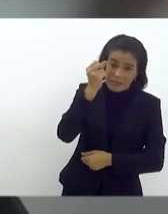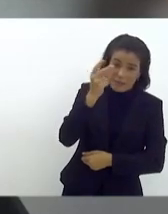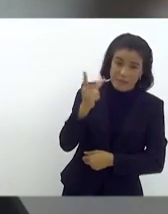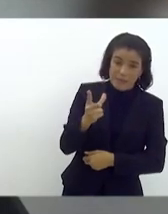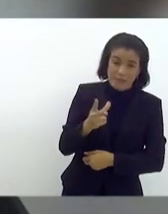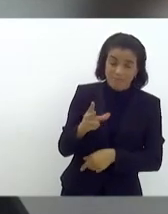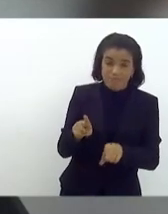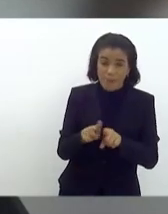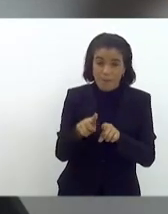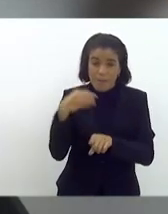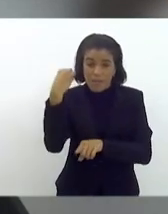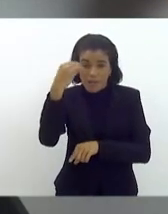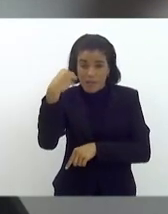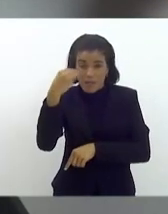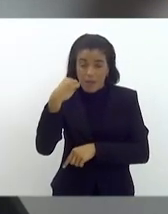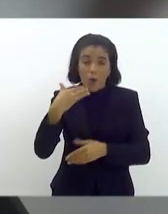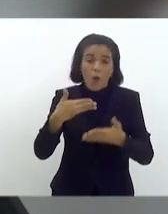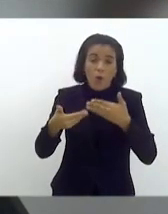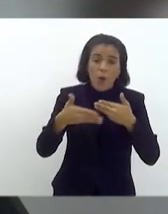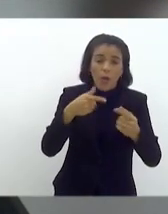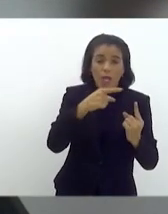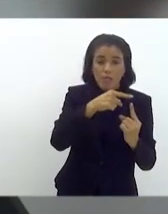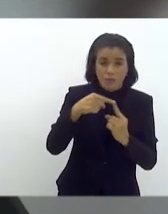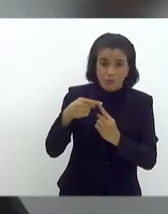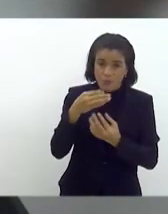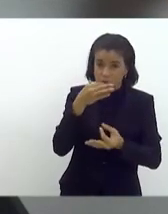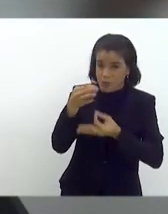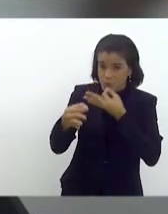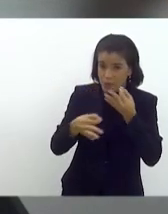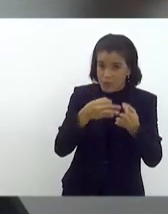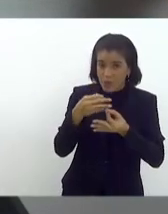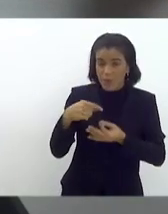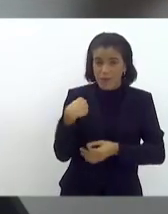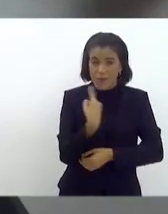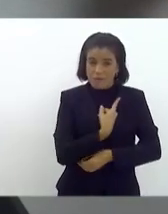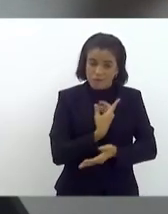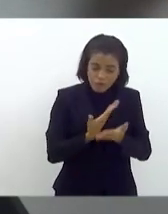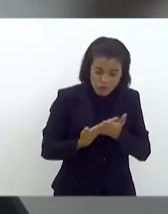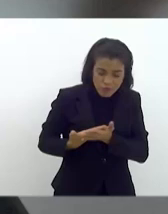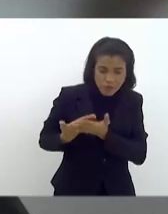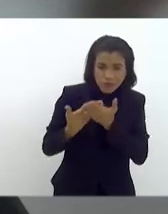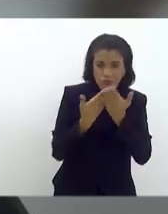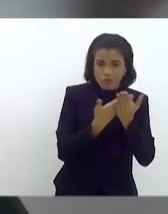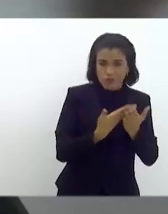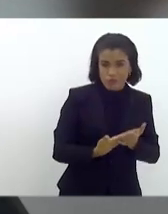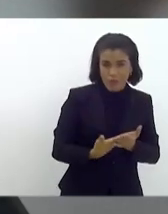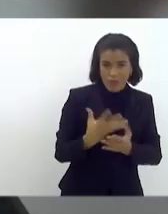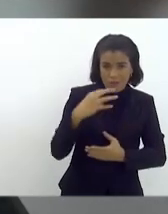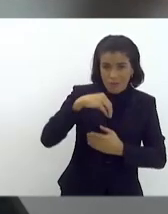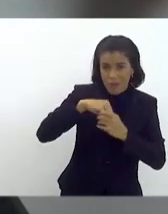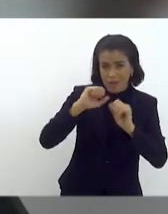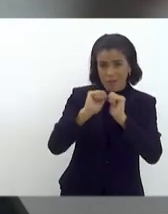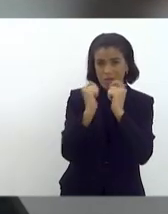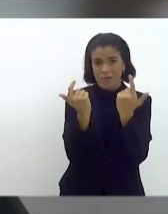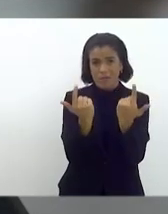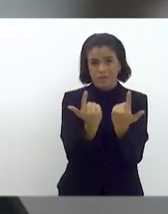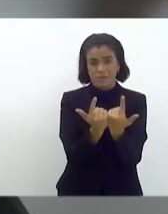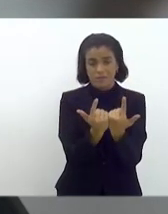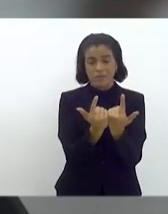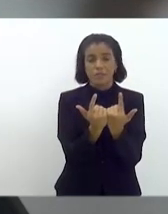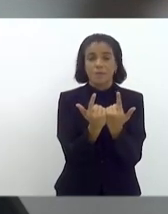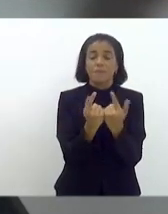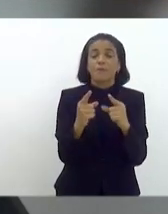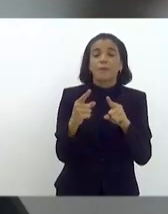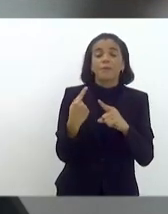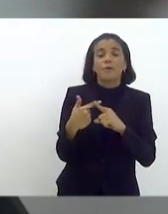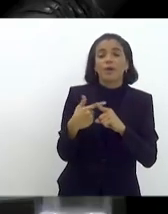sua competência qualquer tipo de sugestão que a gente pudesse estudar aqui no plano do Legislativo né a